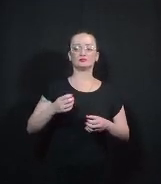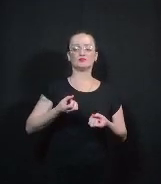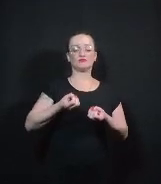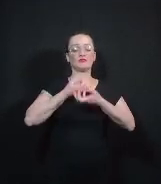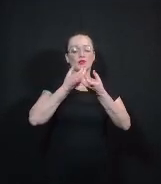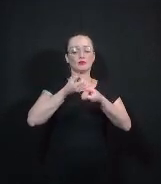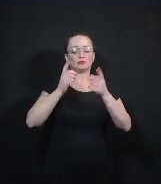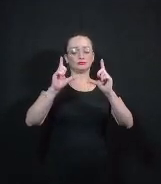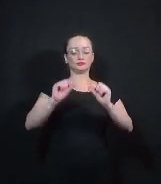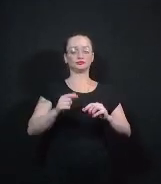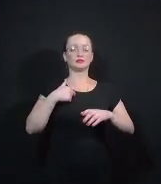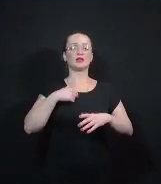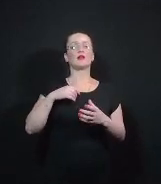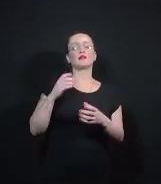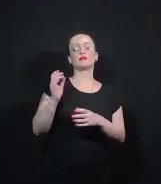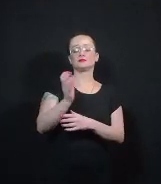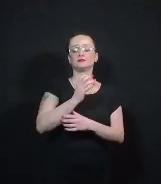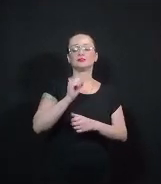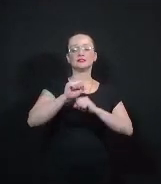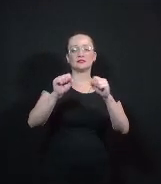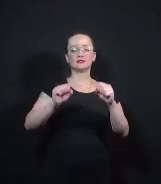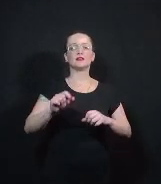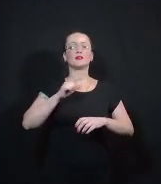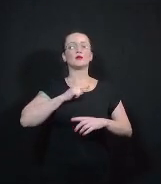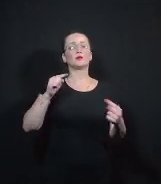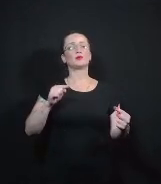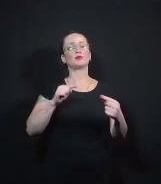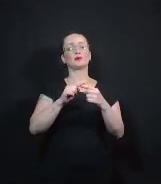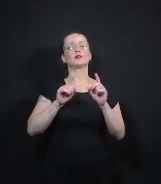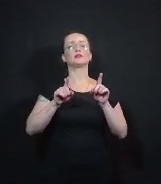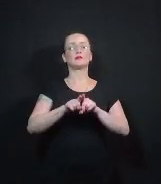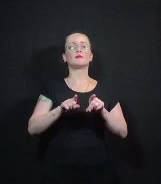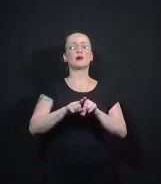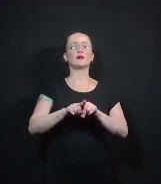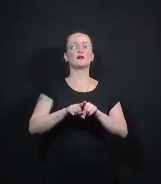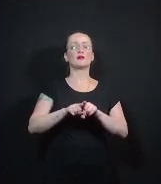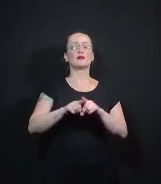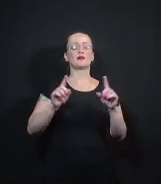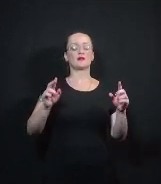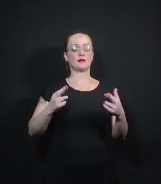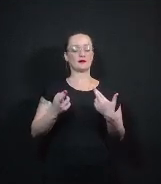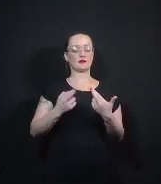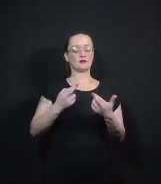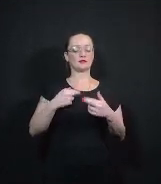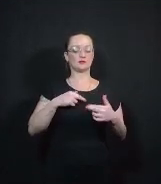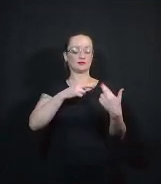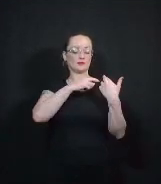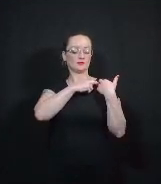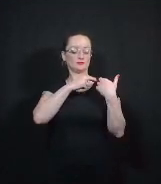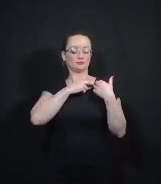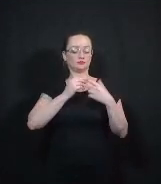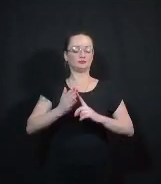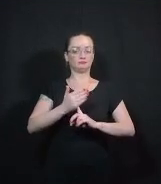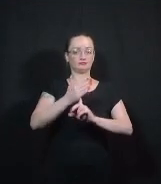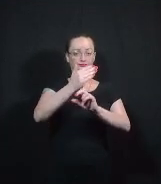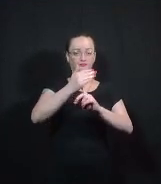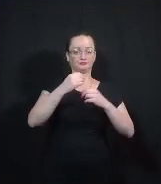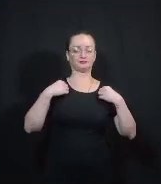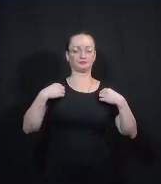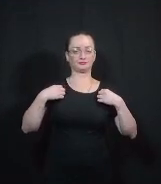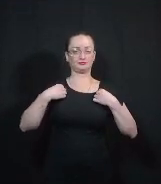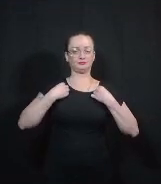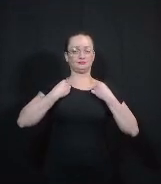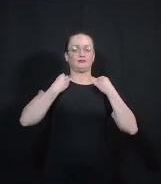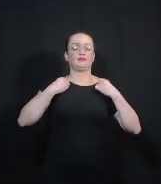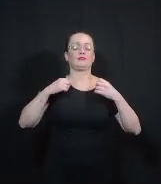desinformação, esse ecossistema, então eu acho que tem bastante a ver, tanto em relação ao papel da tecnologia para que o